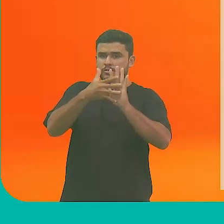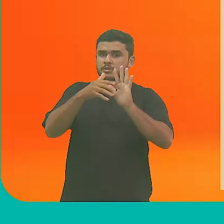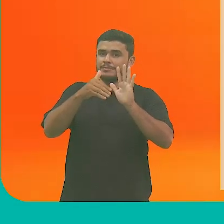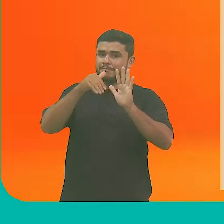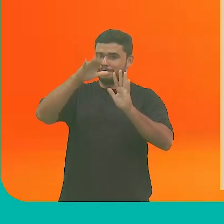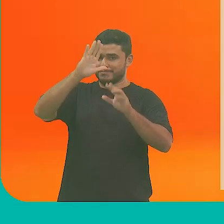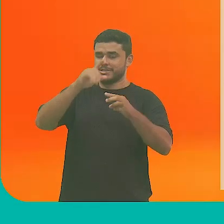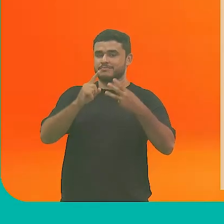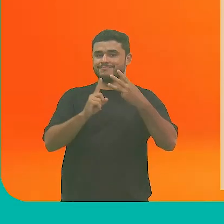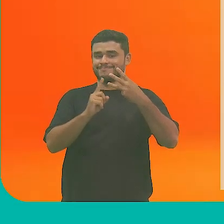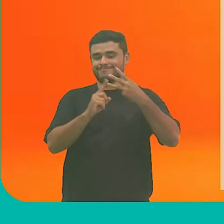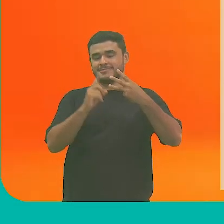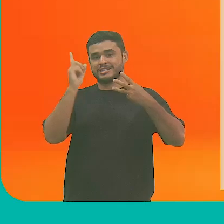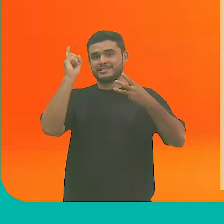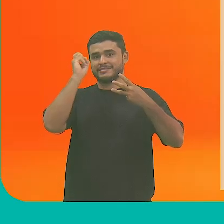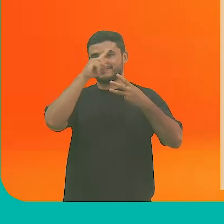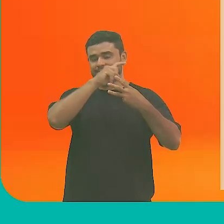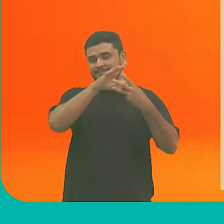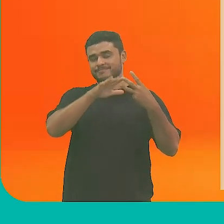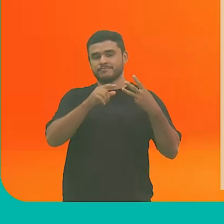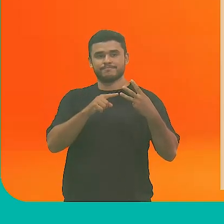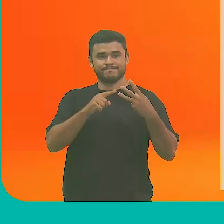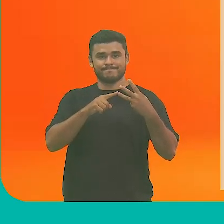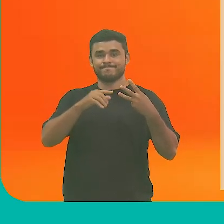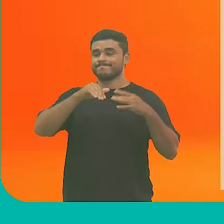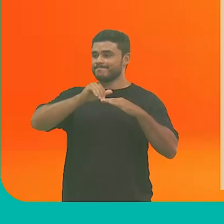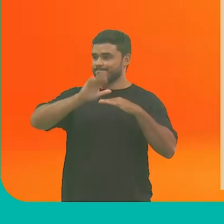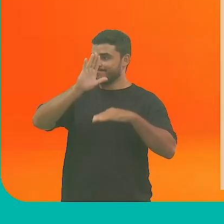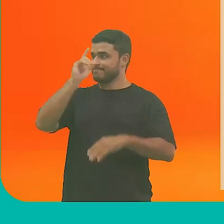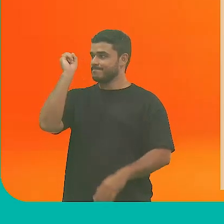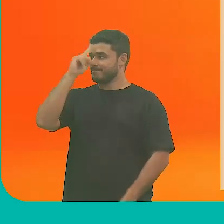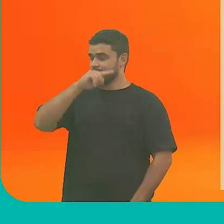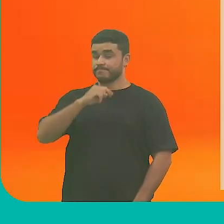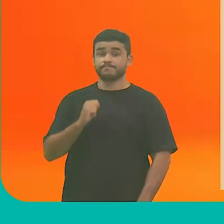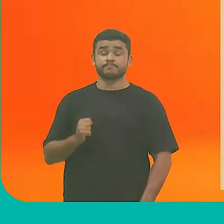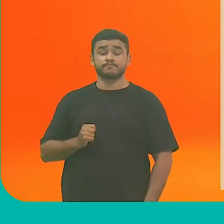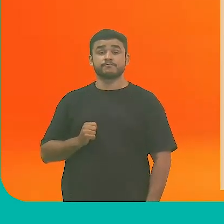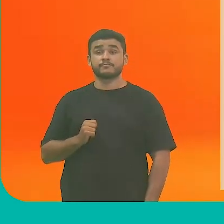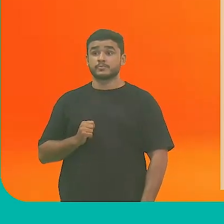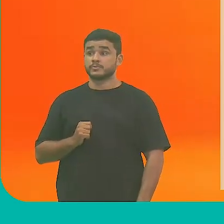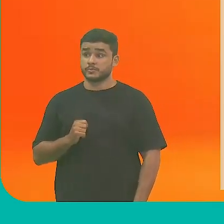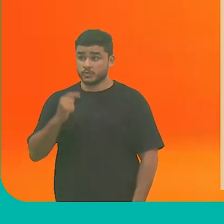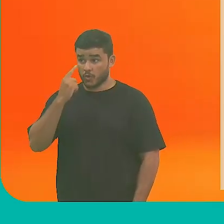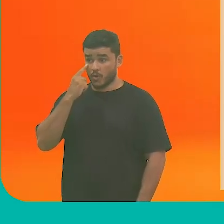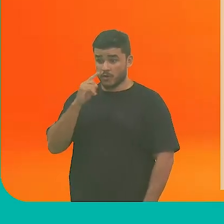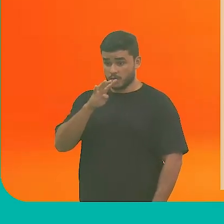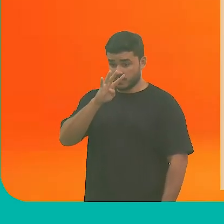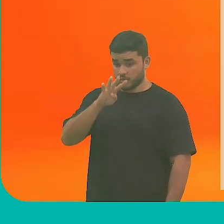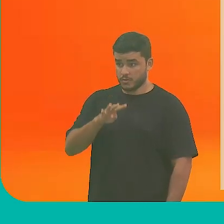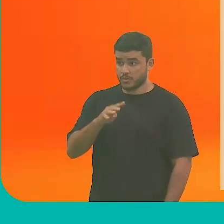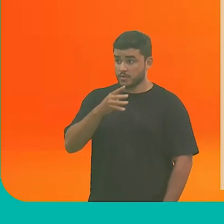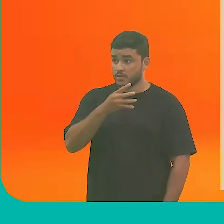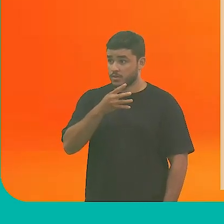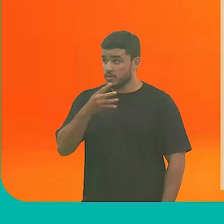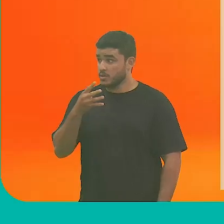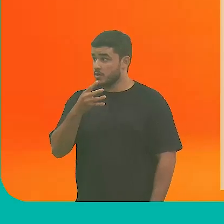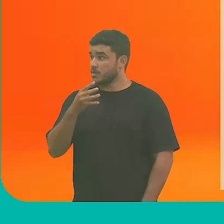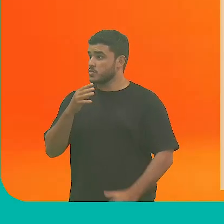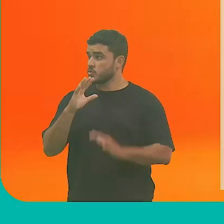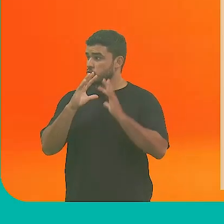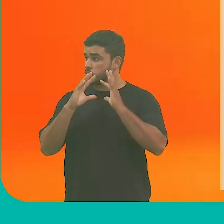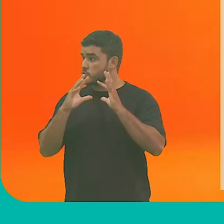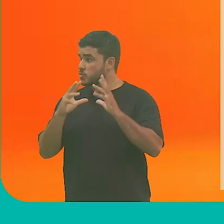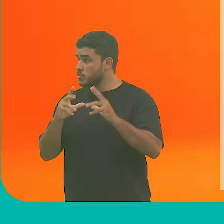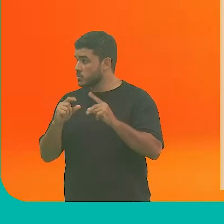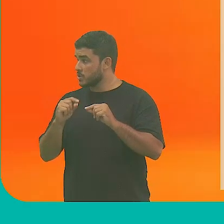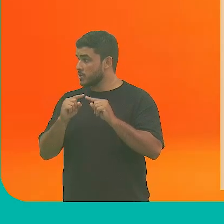difícil, certo? Porque tu vai lá na tabela, no gráfico, vai pegar as informações,